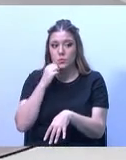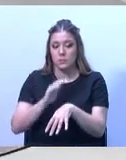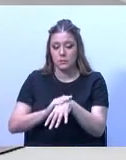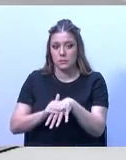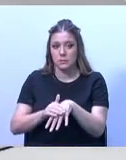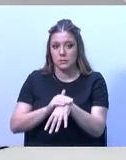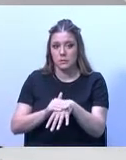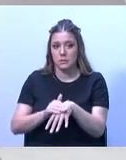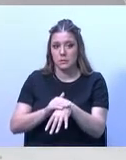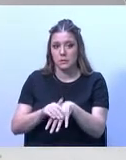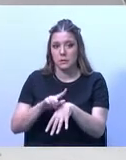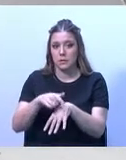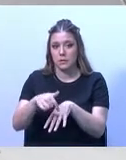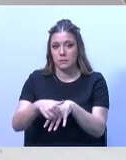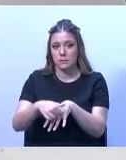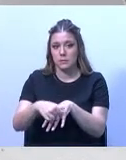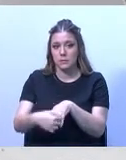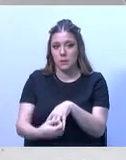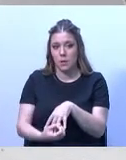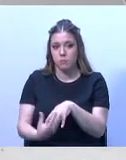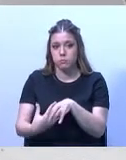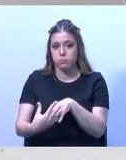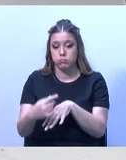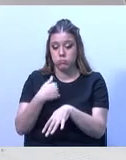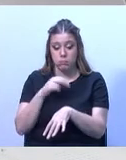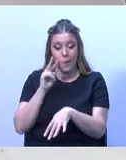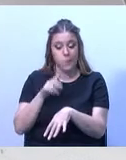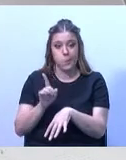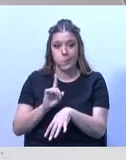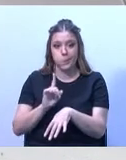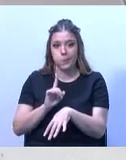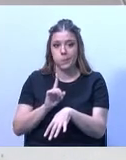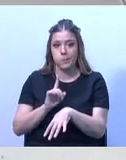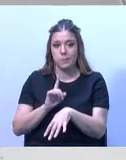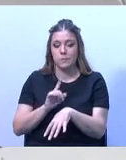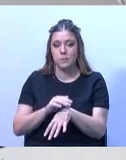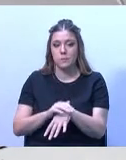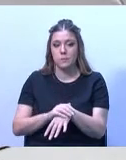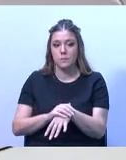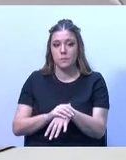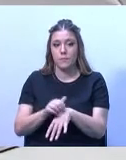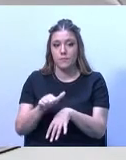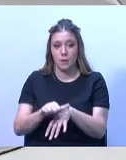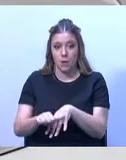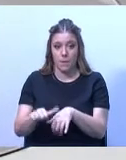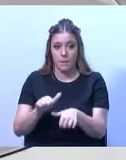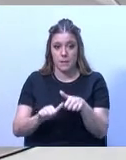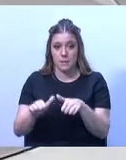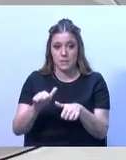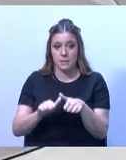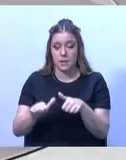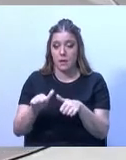E depois é que detectaram que era um calo que eu tinha, que eu nem via no meio dos dedos. Fui operada então a primeira vez